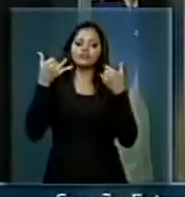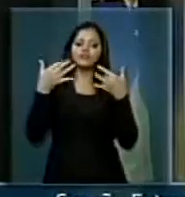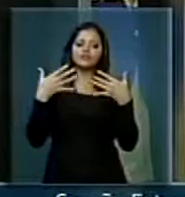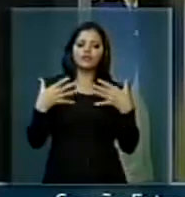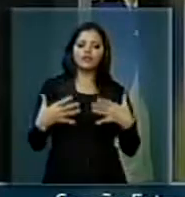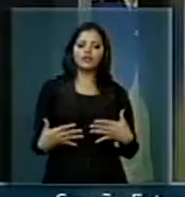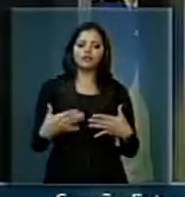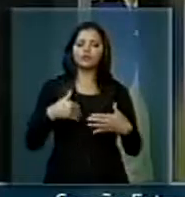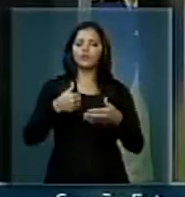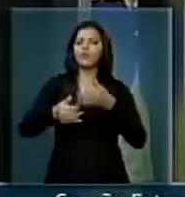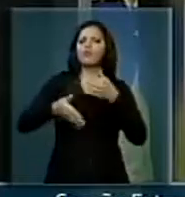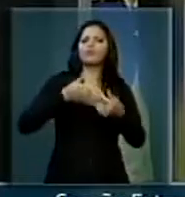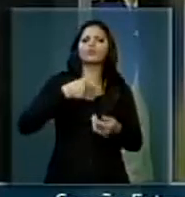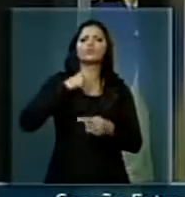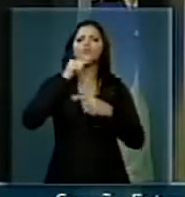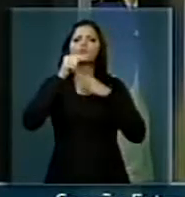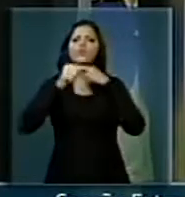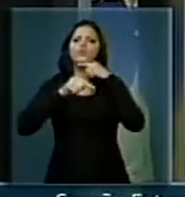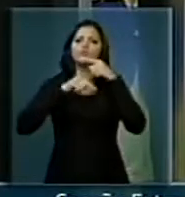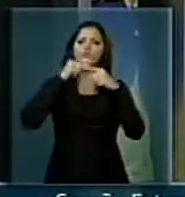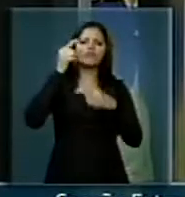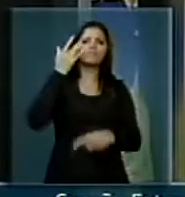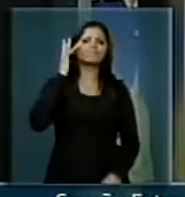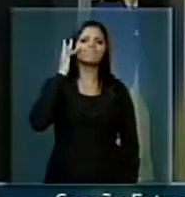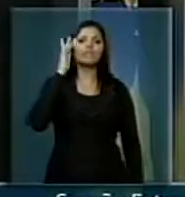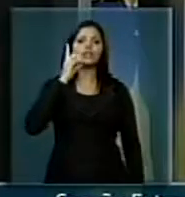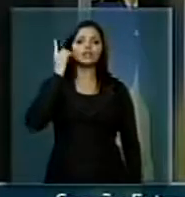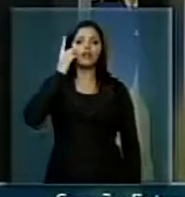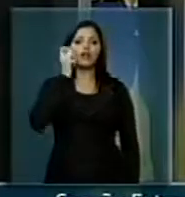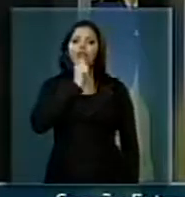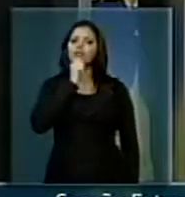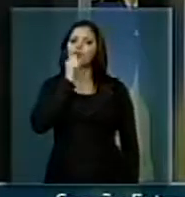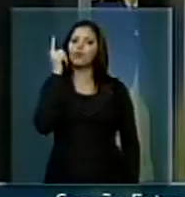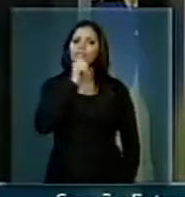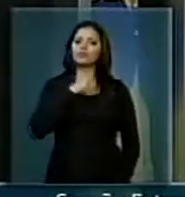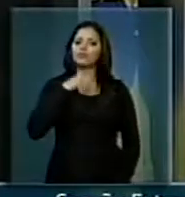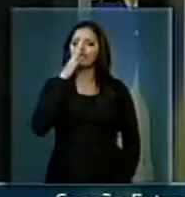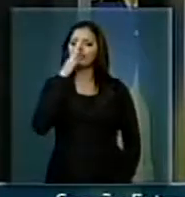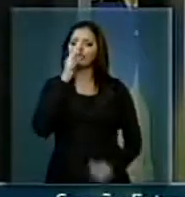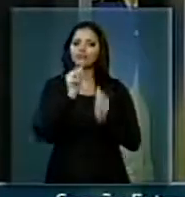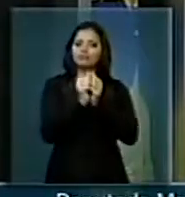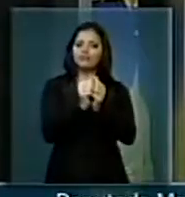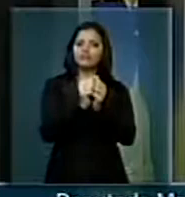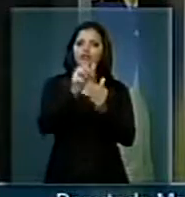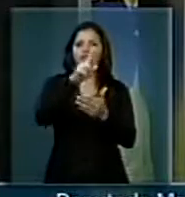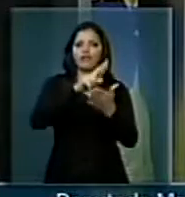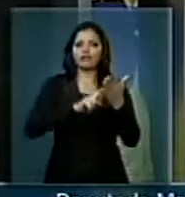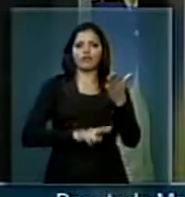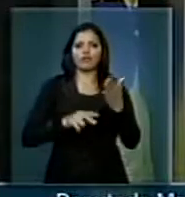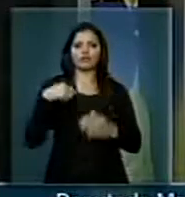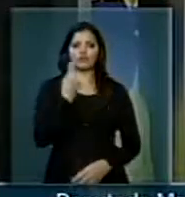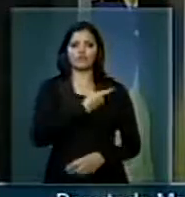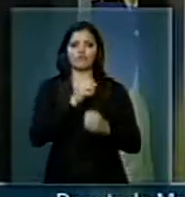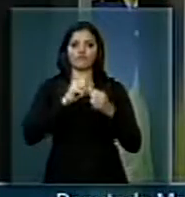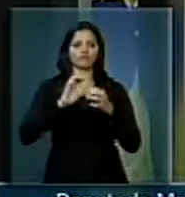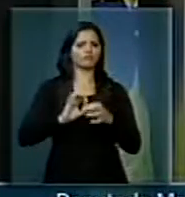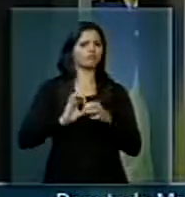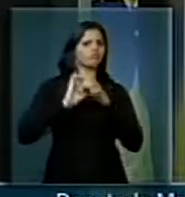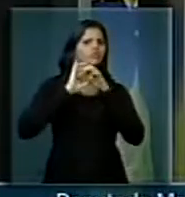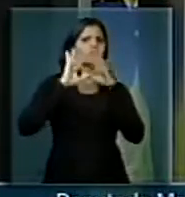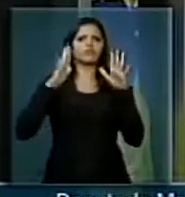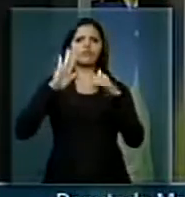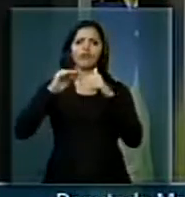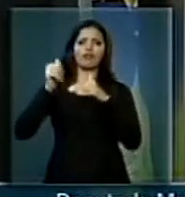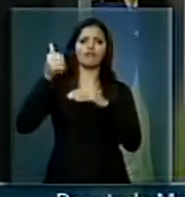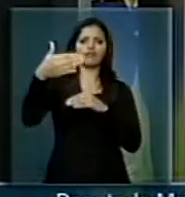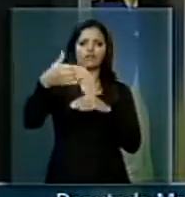esclarecer quaisquer dúvidas dos parlamentares que não conseguiram acompanhar a elaboração do relatório que nós fizemos abertamente ali